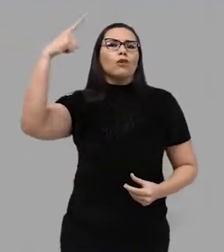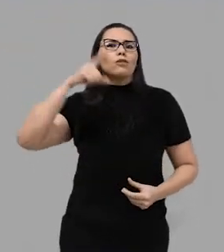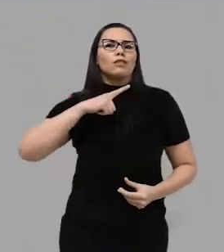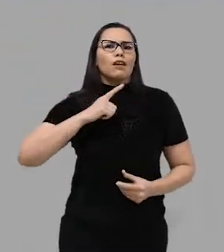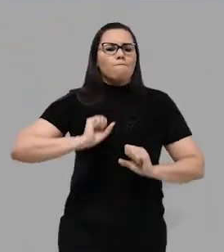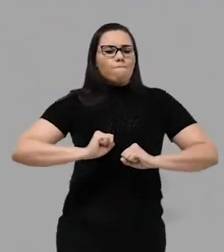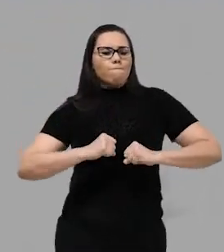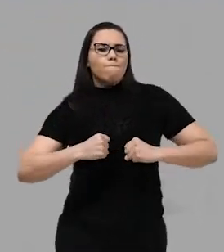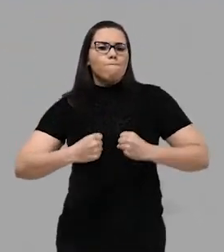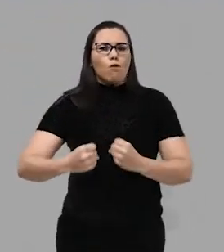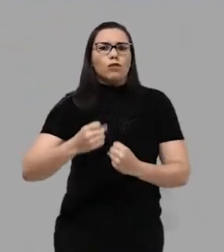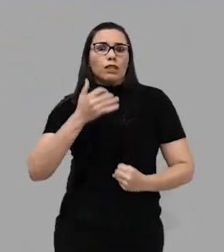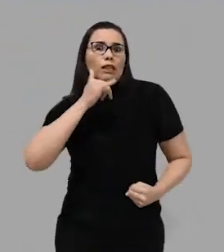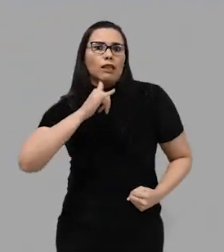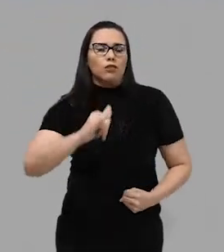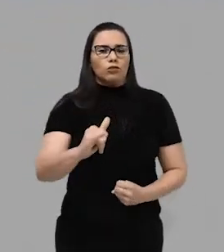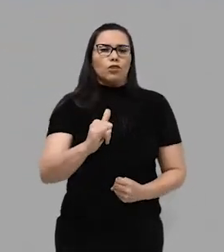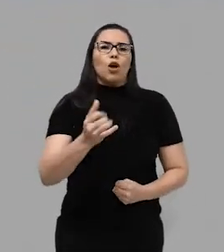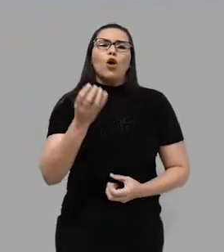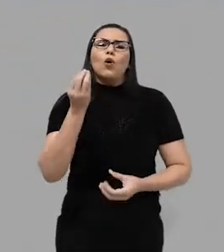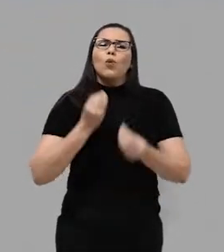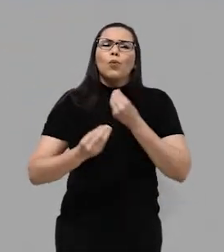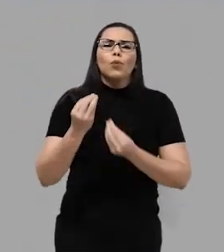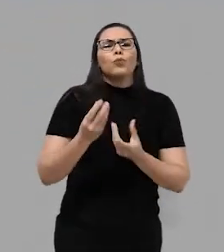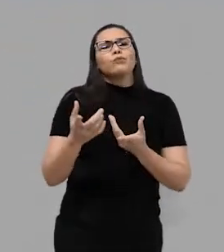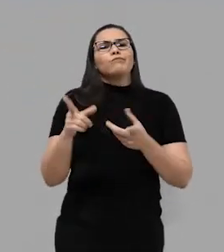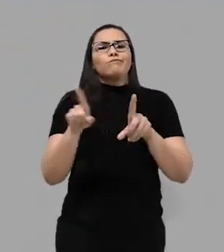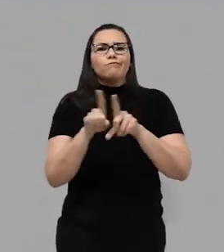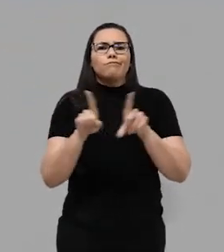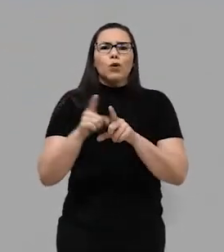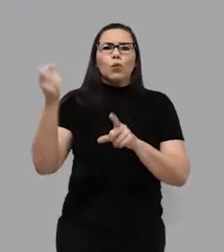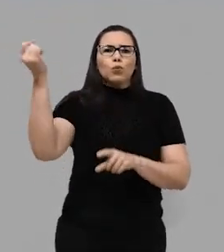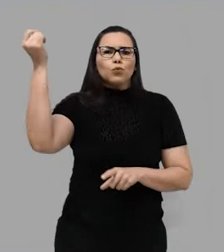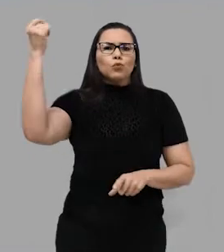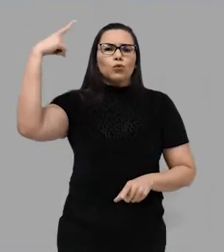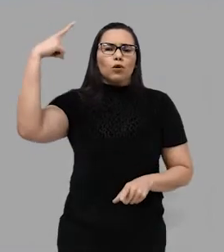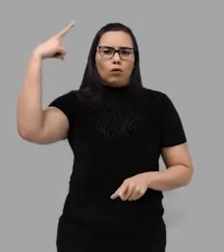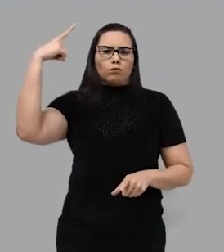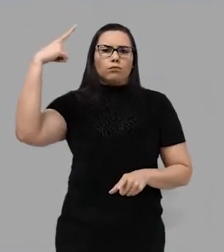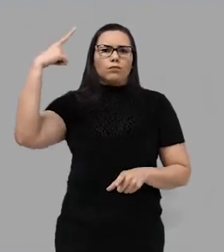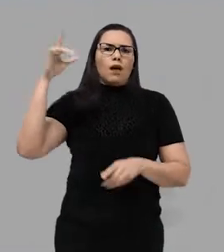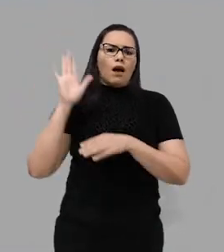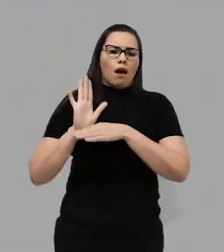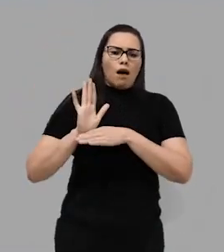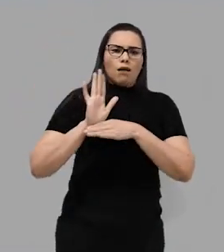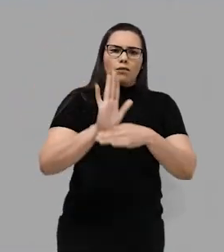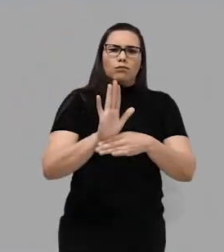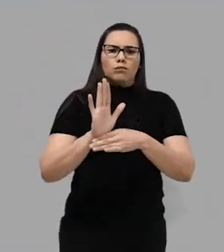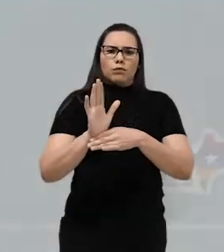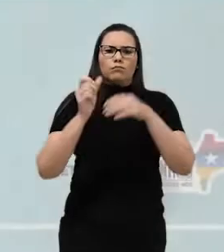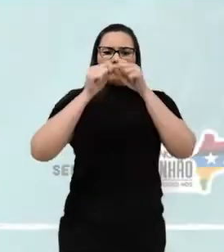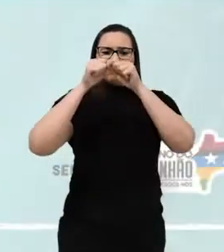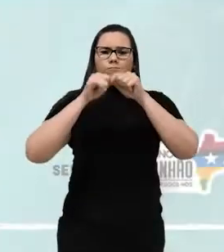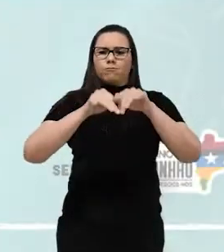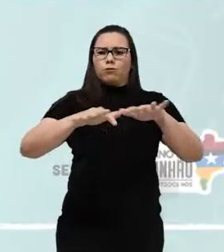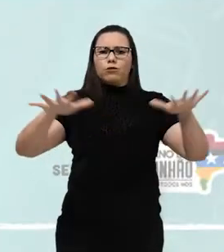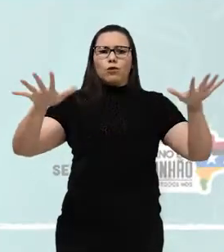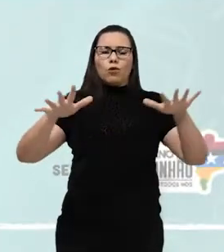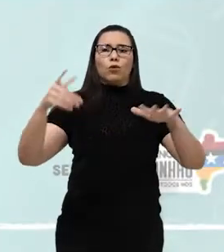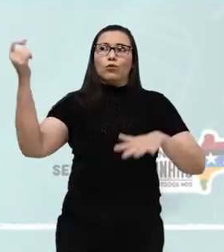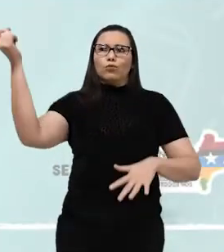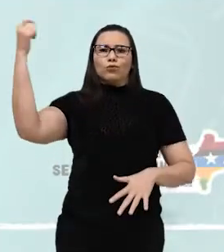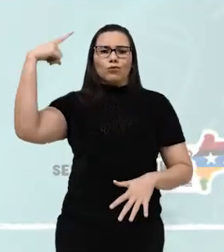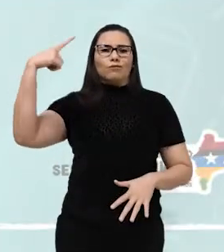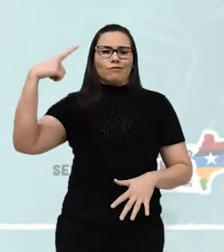a gente vai ver como que essa energia ela vai sendo passada de um ser vivo para o outro. Bem, a energia que é proveniente do